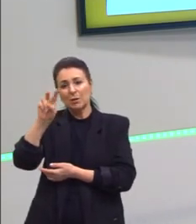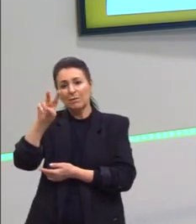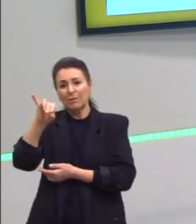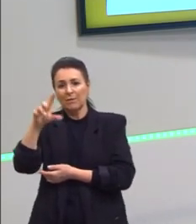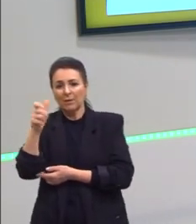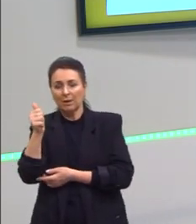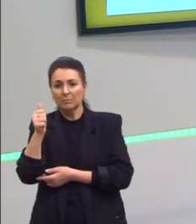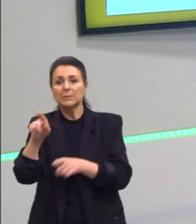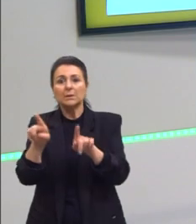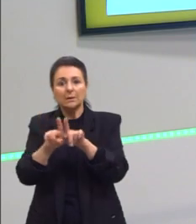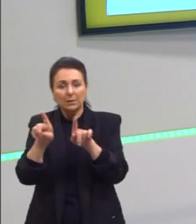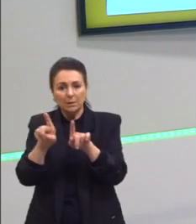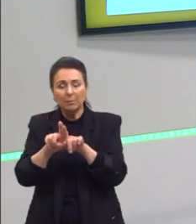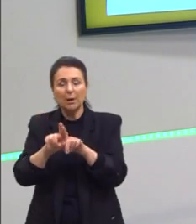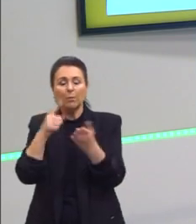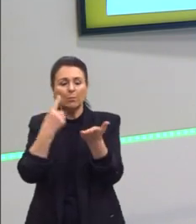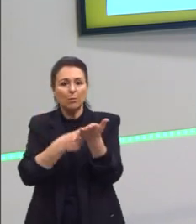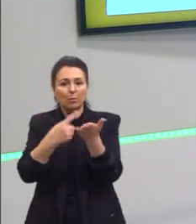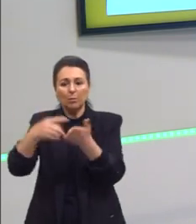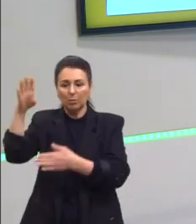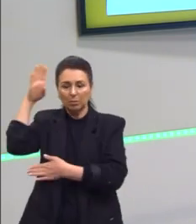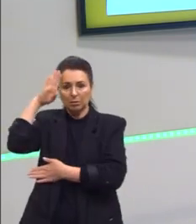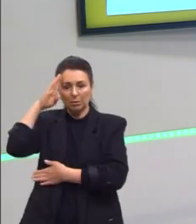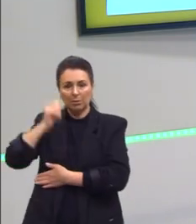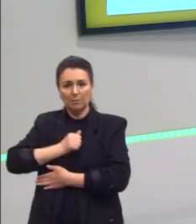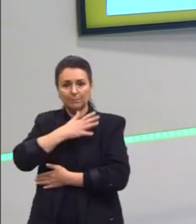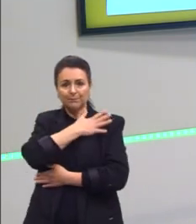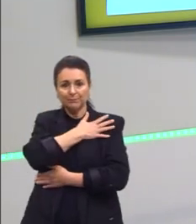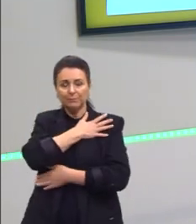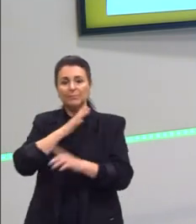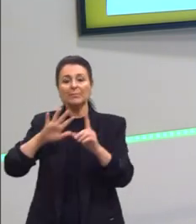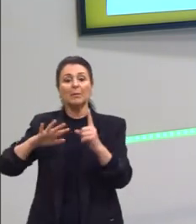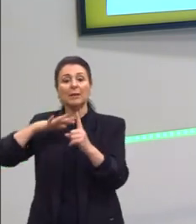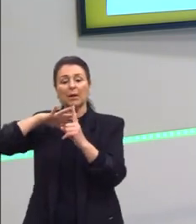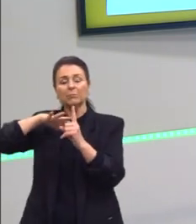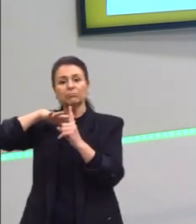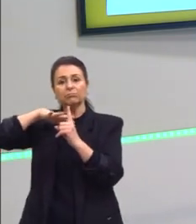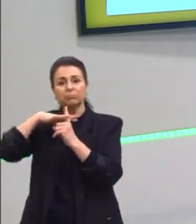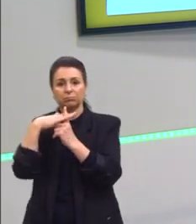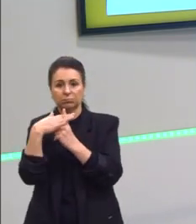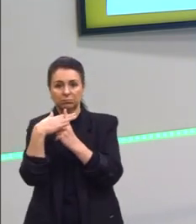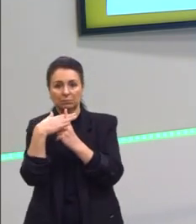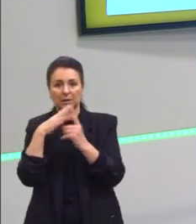reforçar a presença militar então da União socialista né da da